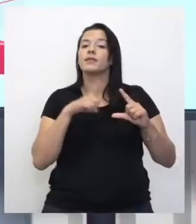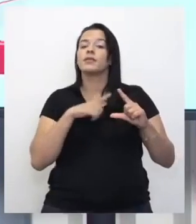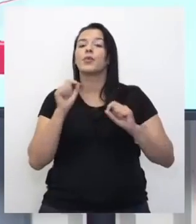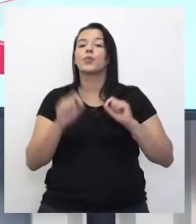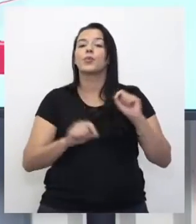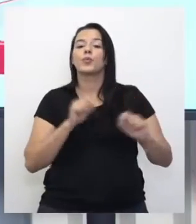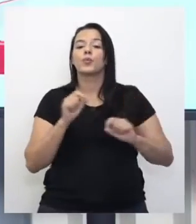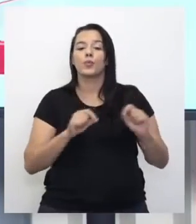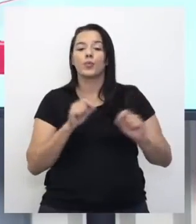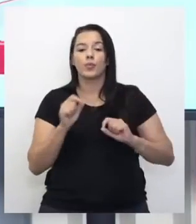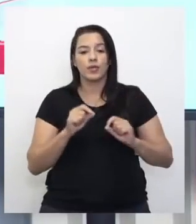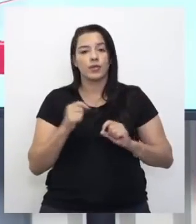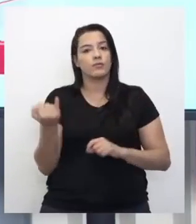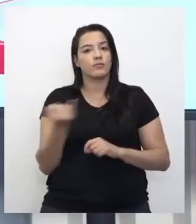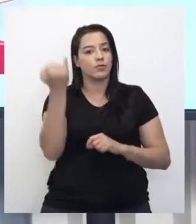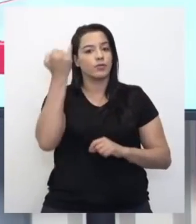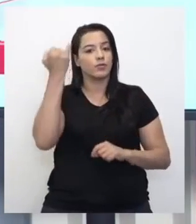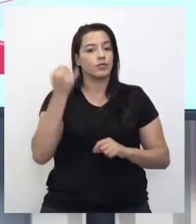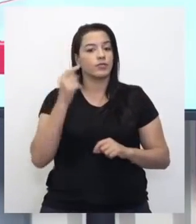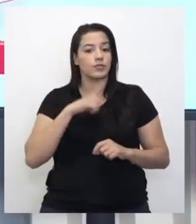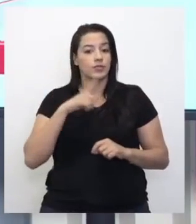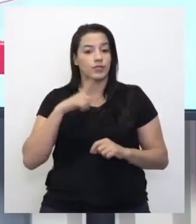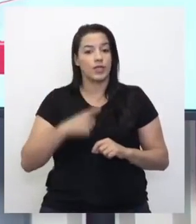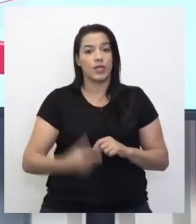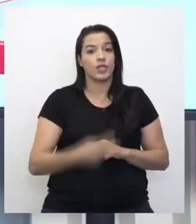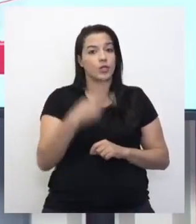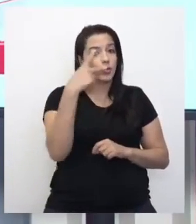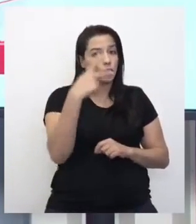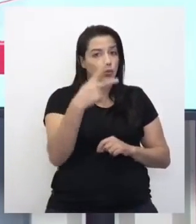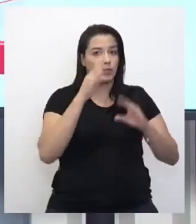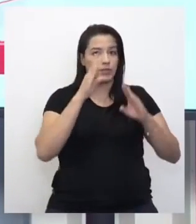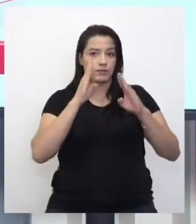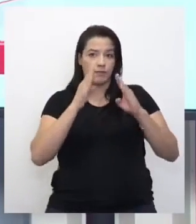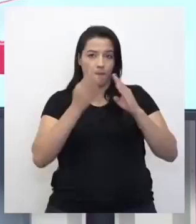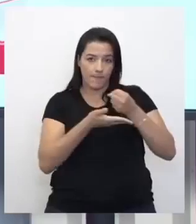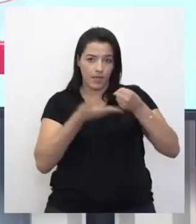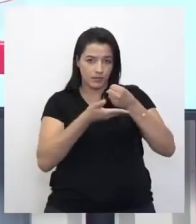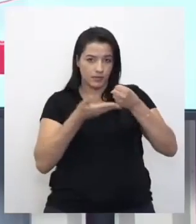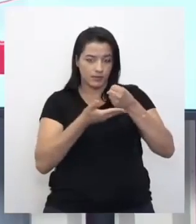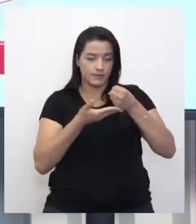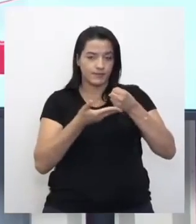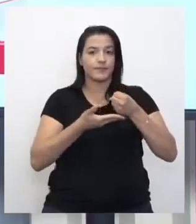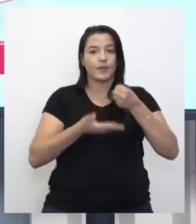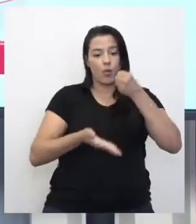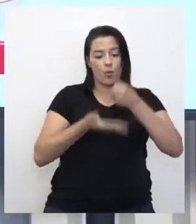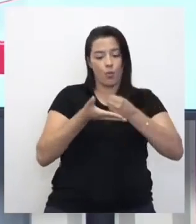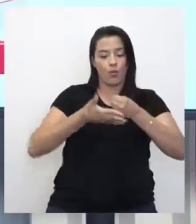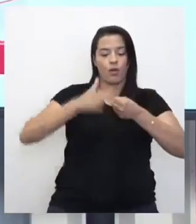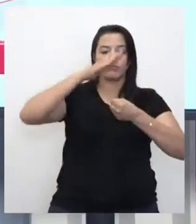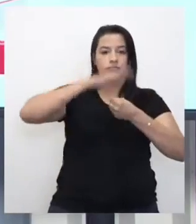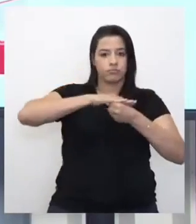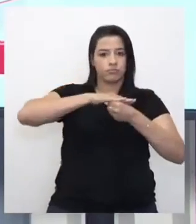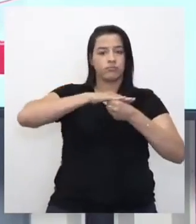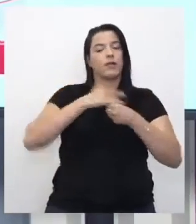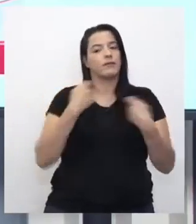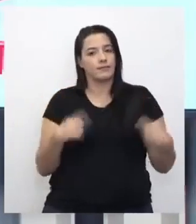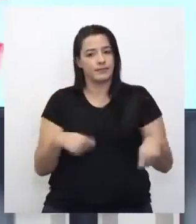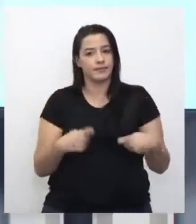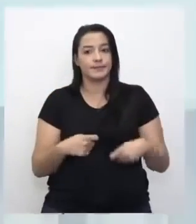uma característica importante: ele tem duas bases, uma inferior e uma